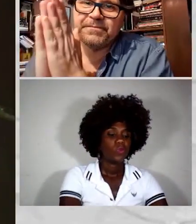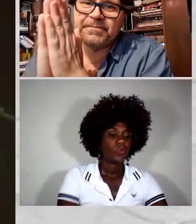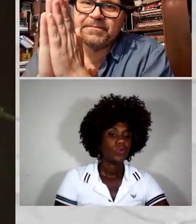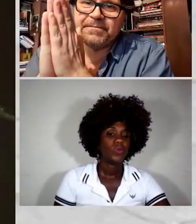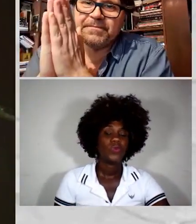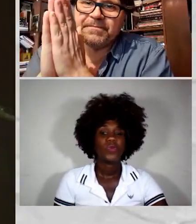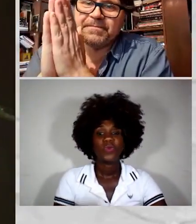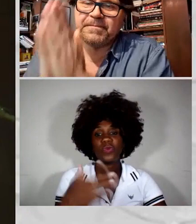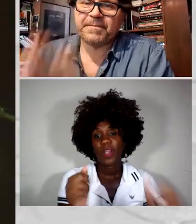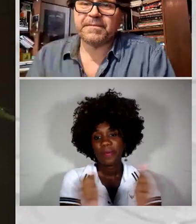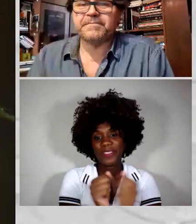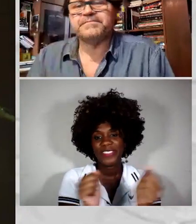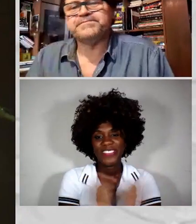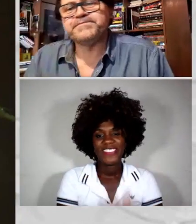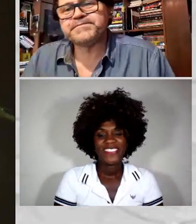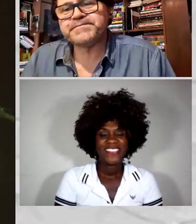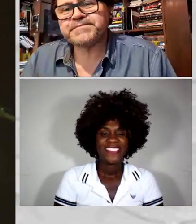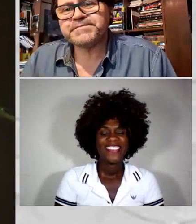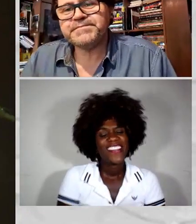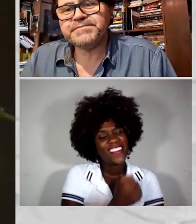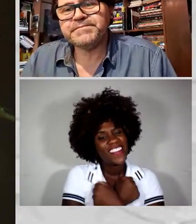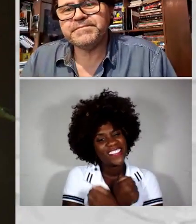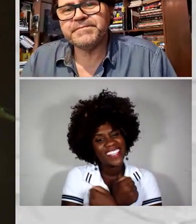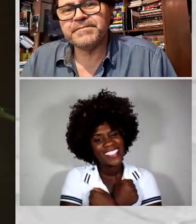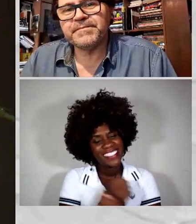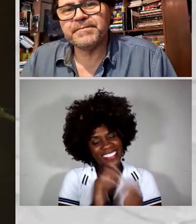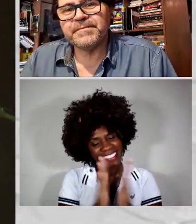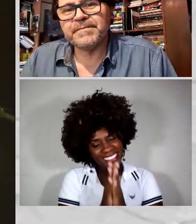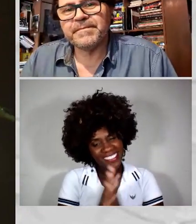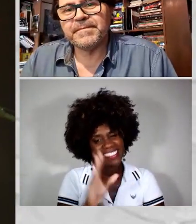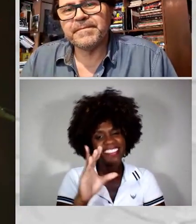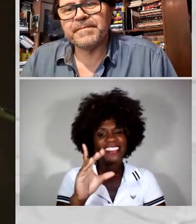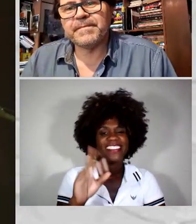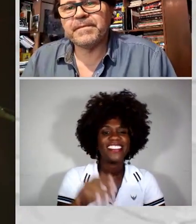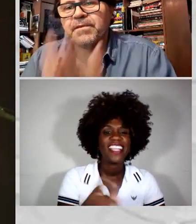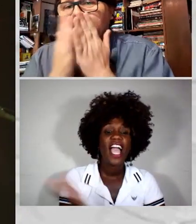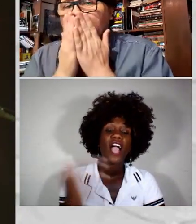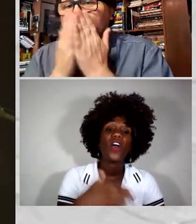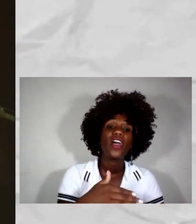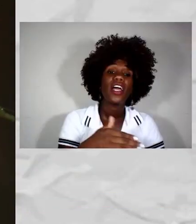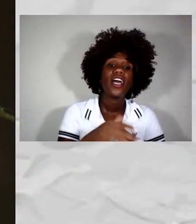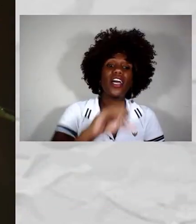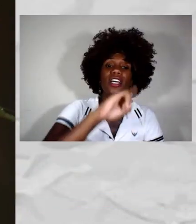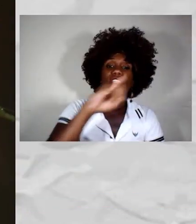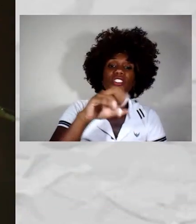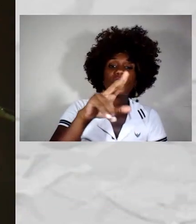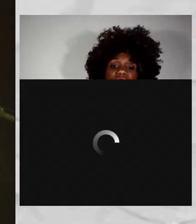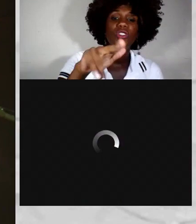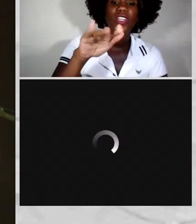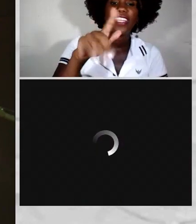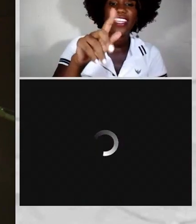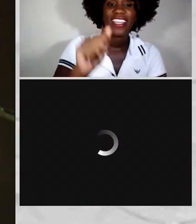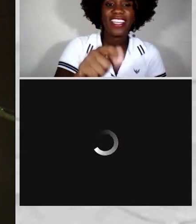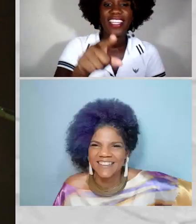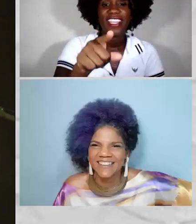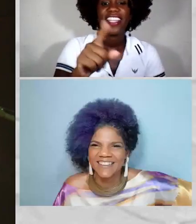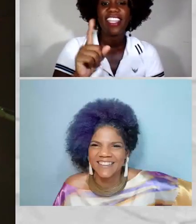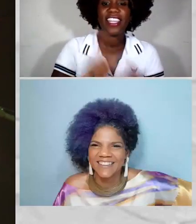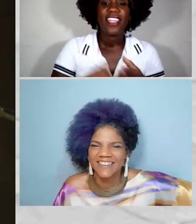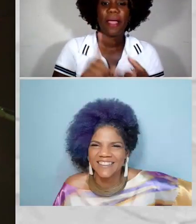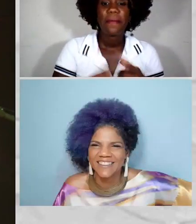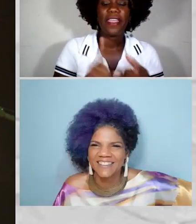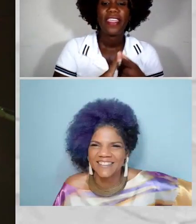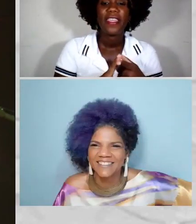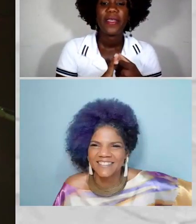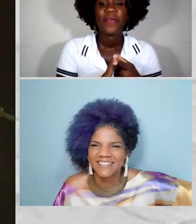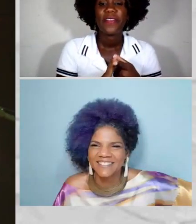e tamo junto aí. Viu? Um grande abraço para você, fica com Deus. E aí eu vou agora passar para a Juliana, que vai também fazer aqui as